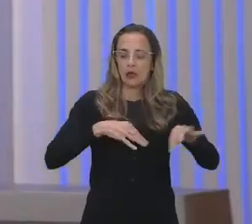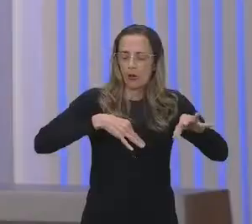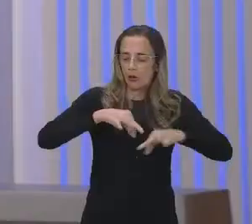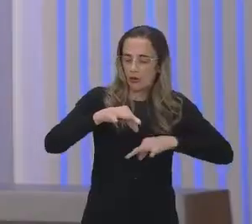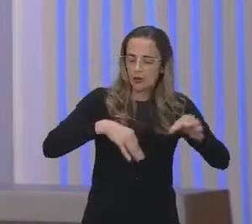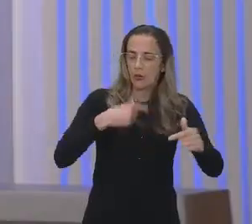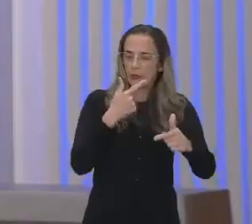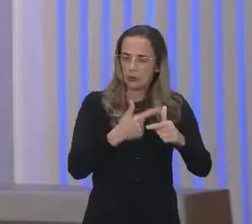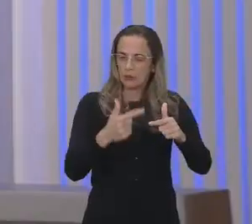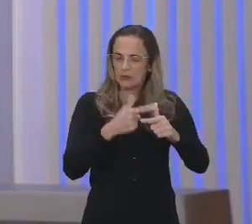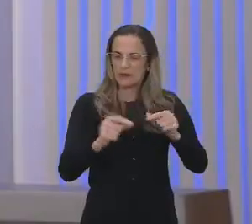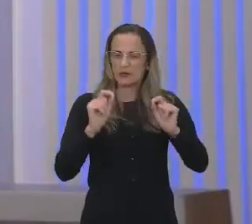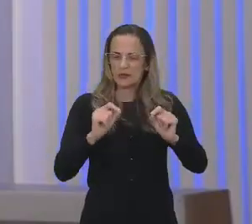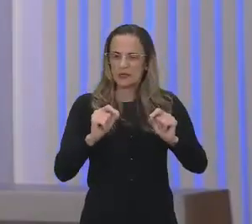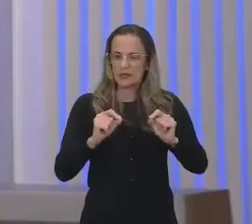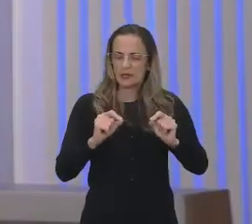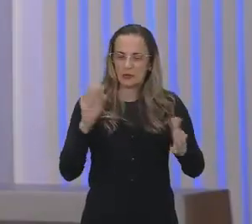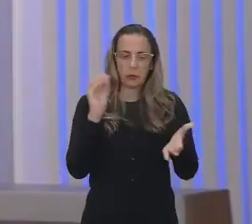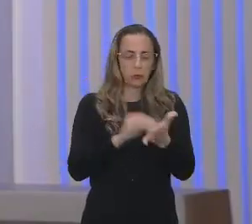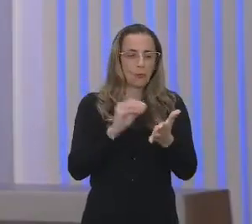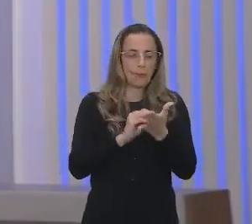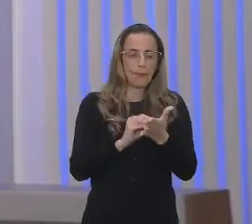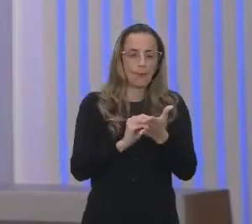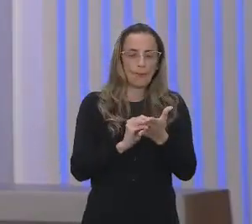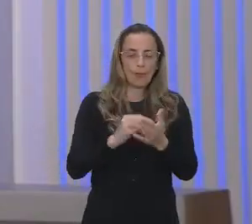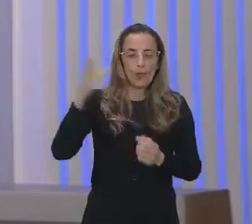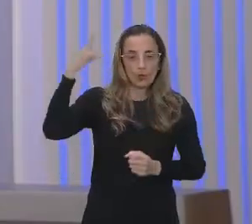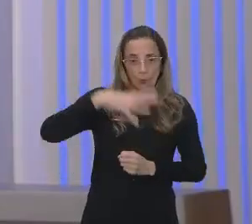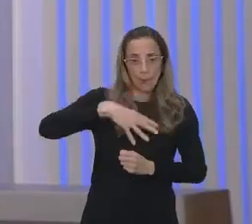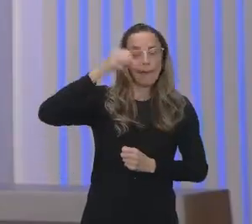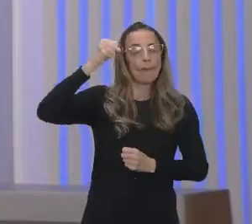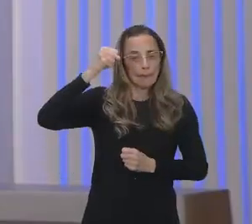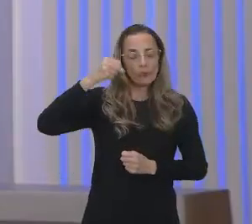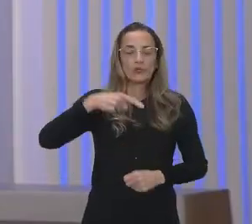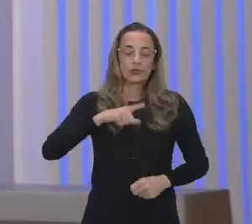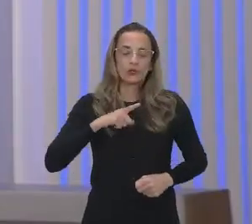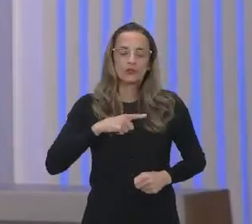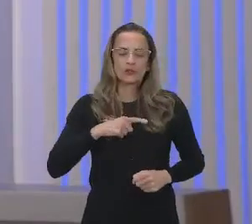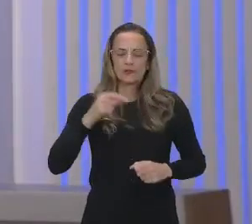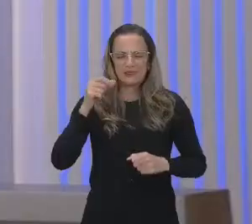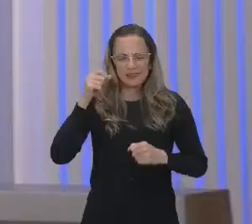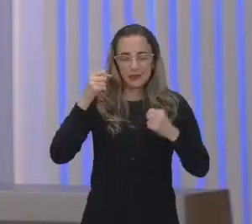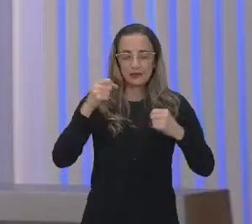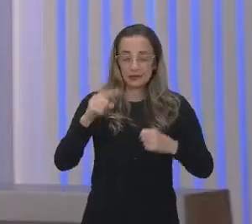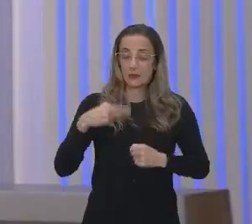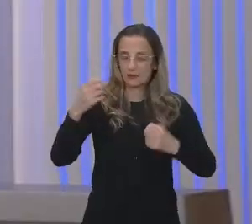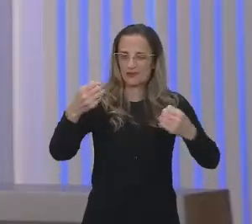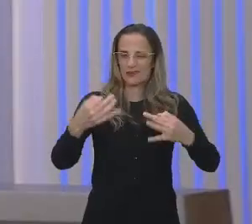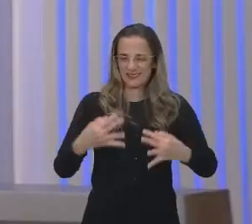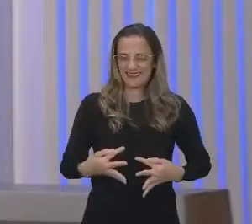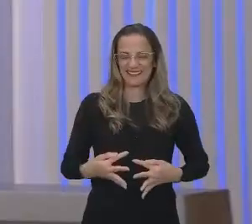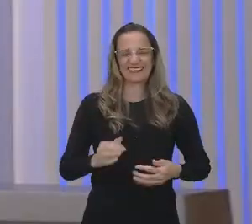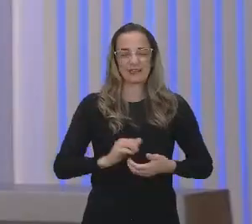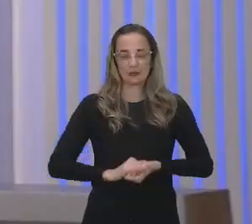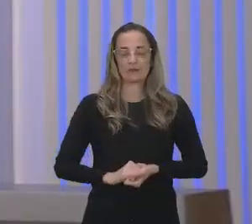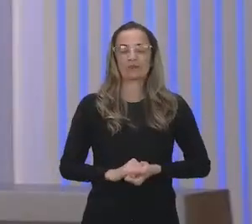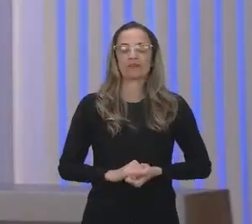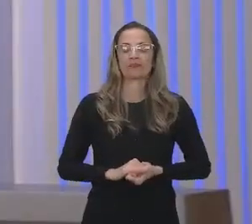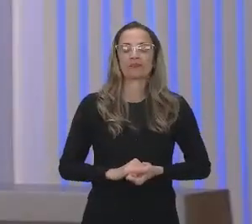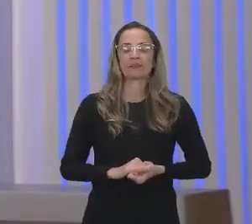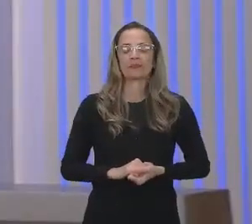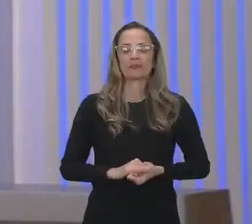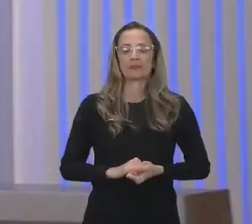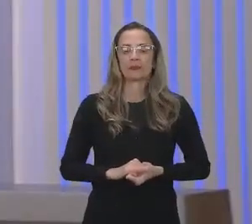esses problemas, principalmente nessa questão de falta de energia, que é uma coisa que a gente vai falar mais para frente também, então só estou dando spoiler, tá certo? Bom,